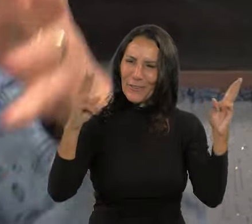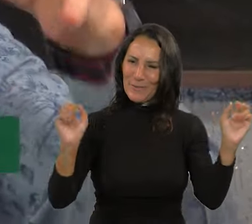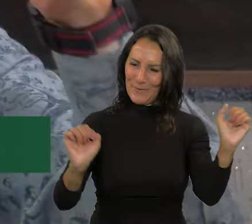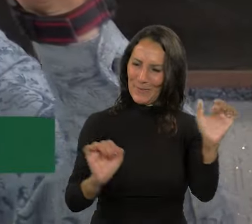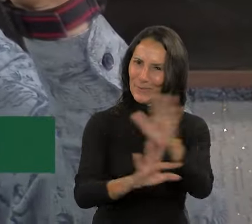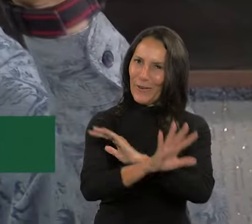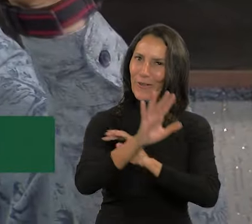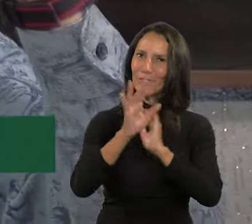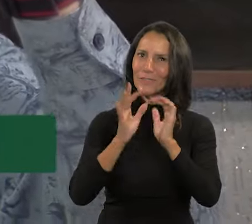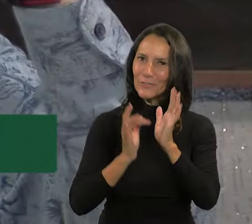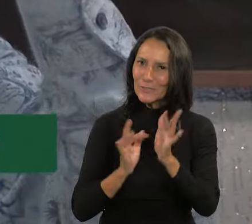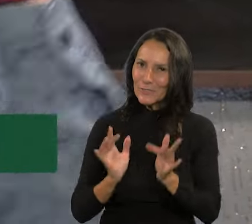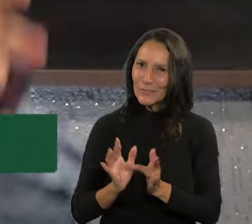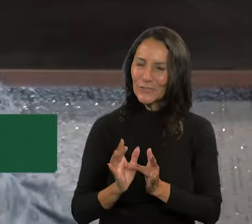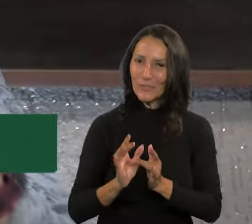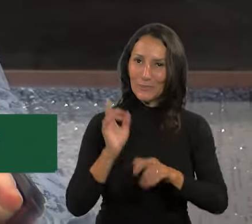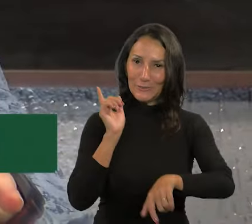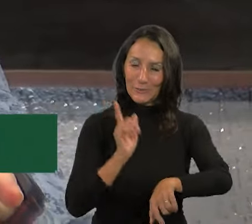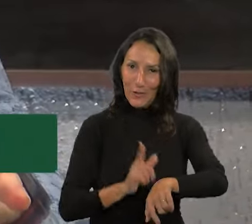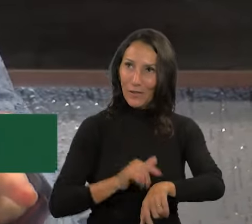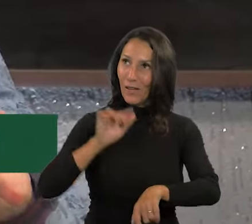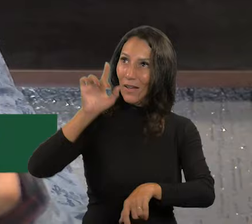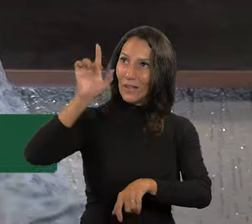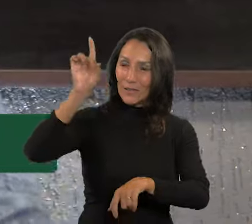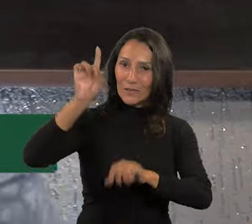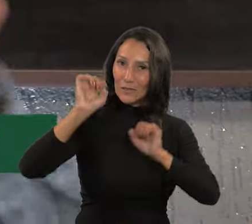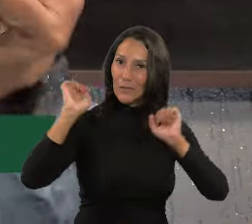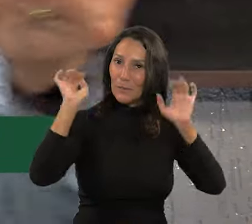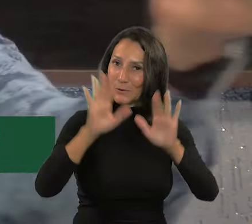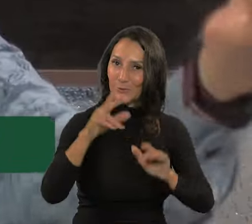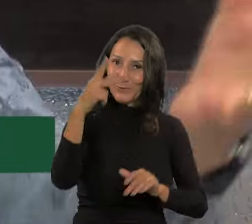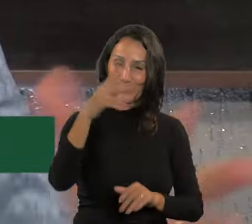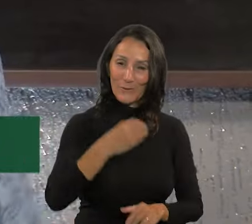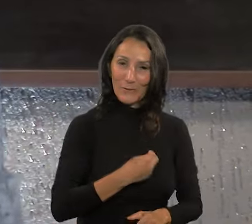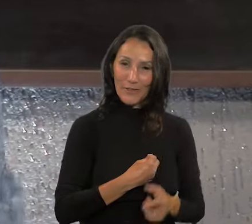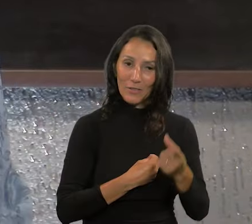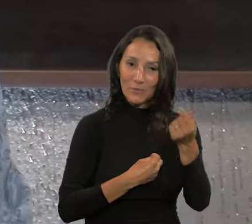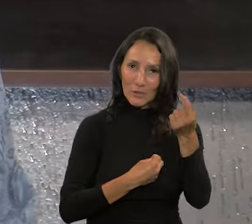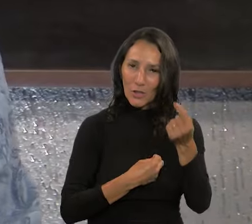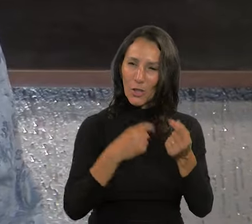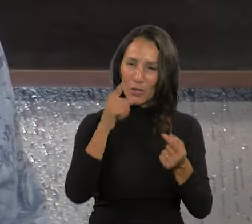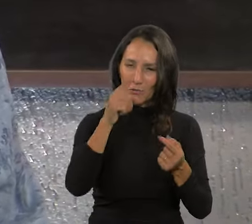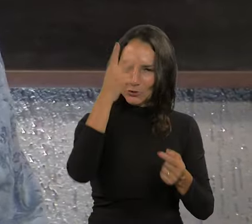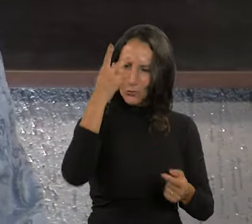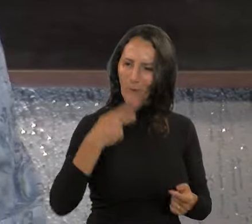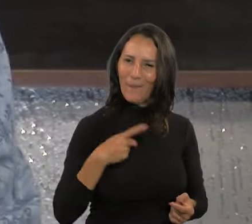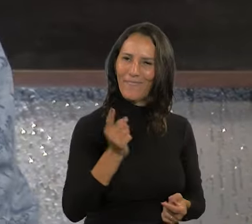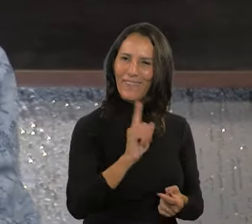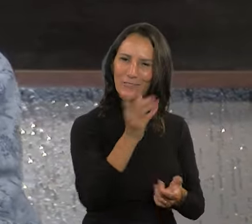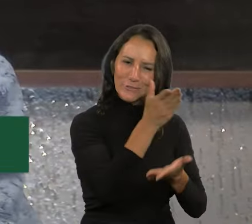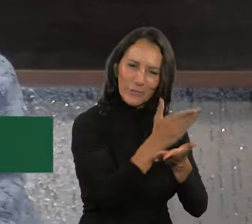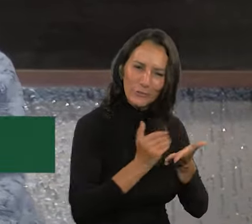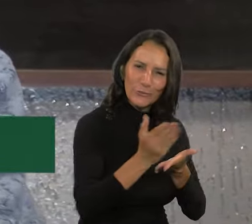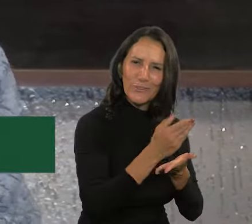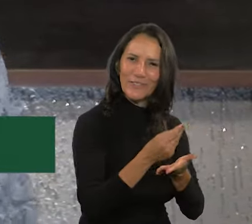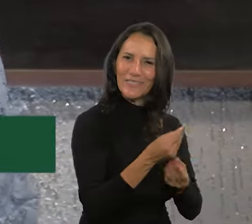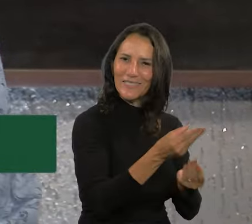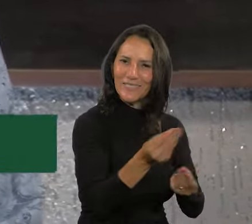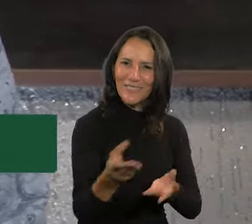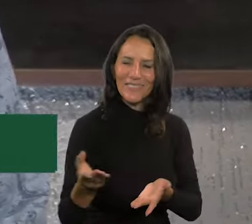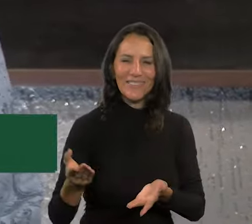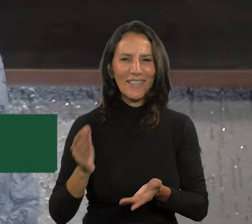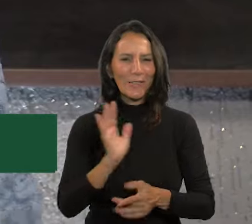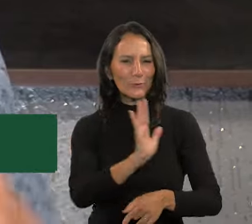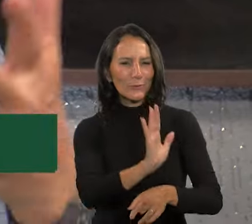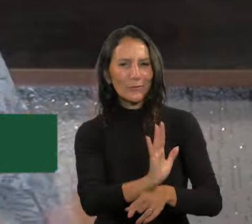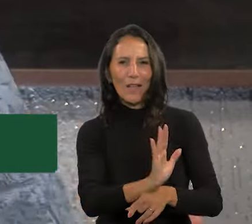Jesus. E quando Deus te der a bênção financeira, você dividir com as pessoas que você ama e com